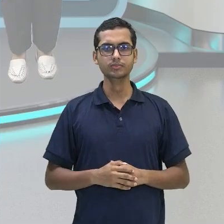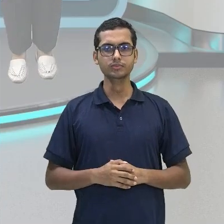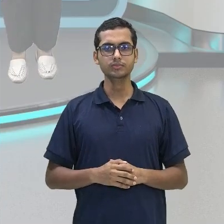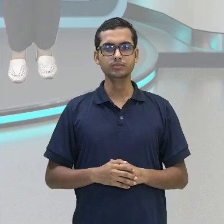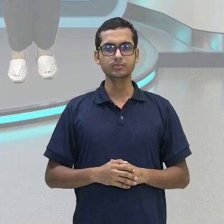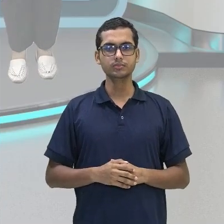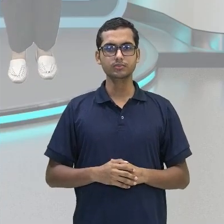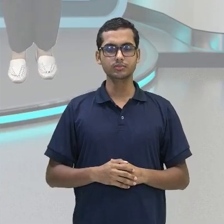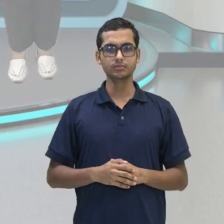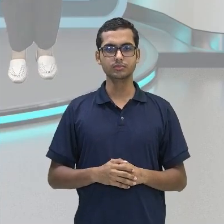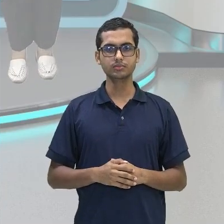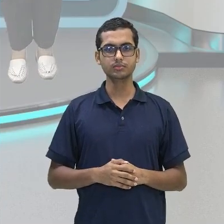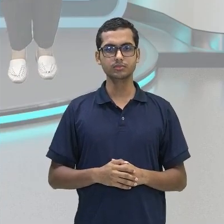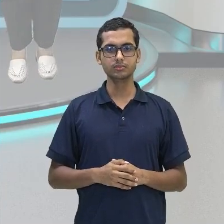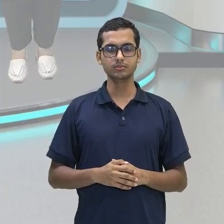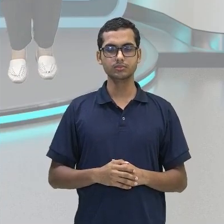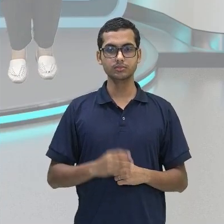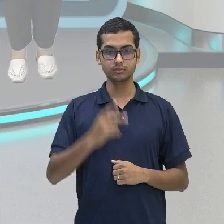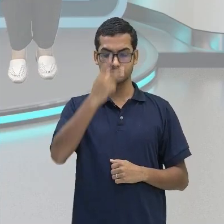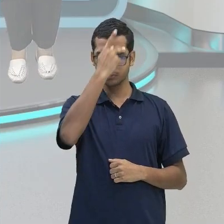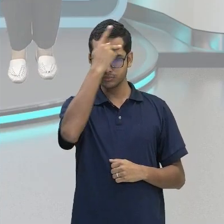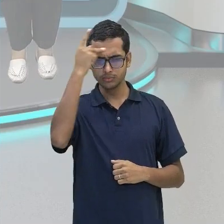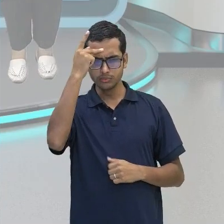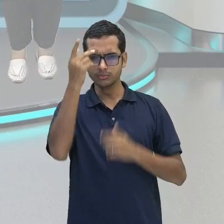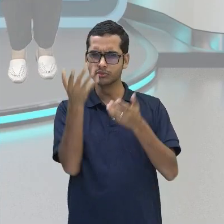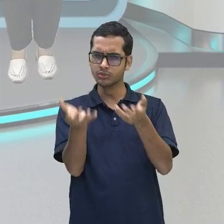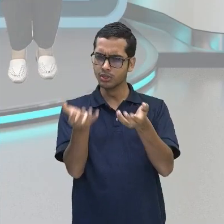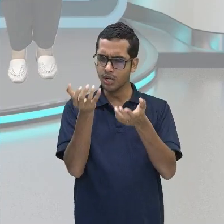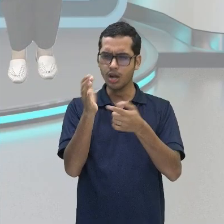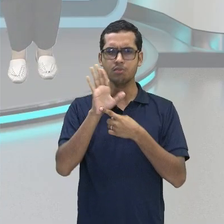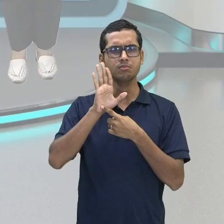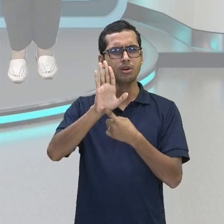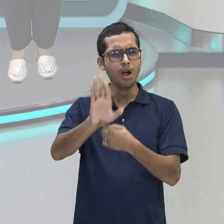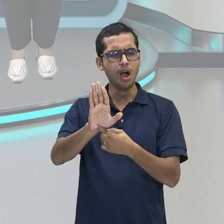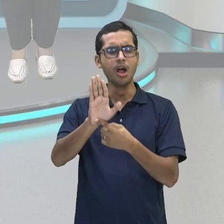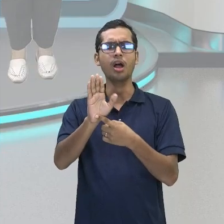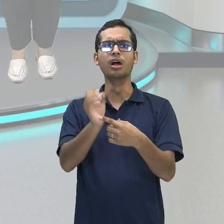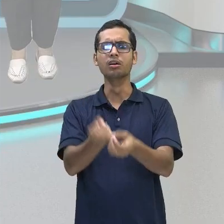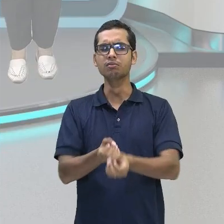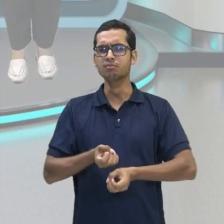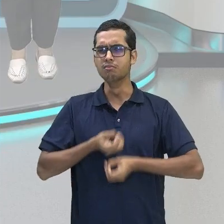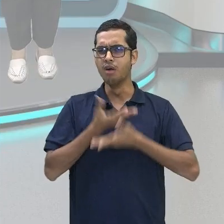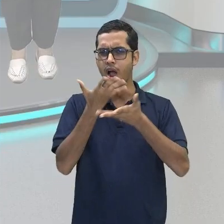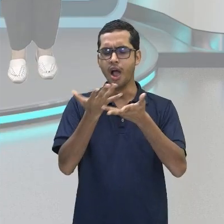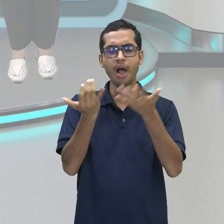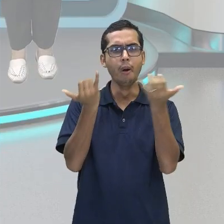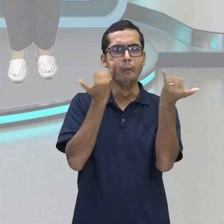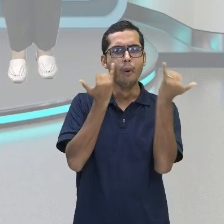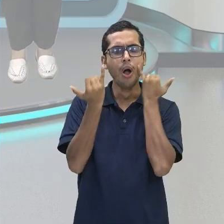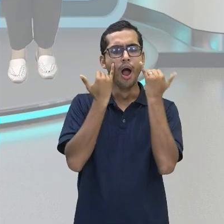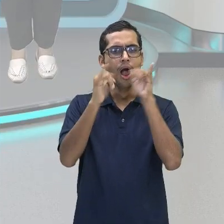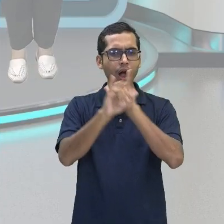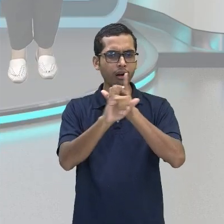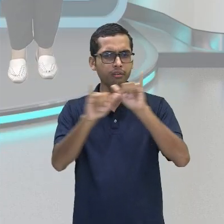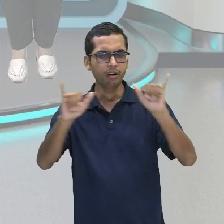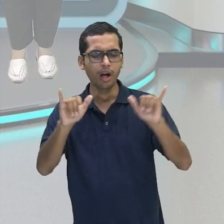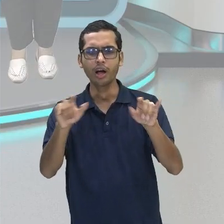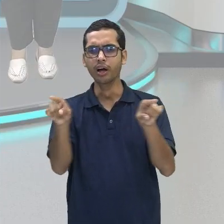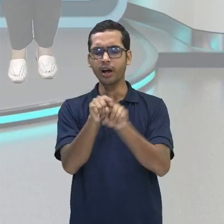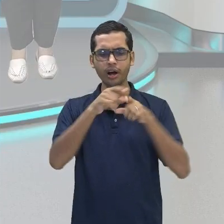ali buscando emitir ali uma mensagem, um processo comunicativo, e pelo menos uma pessoa que